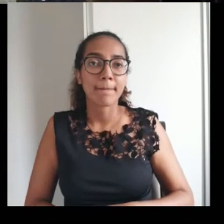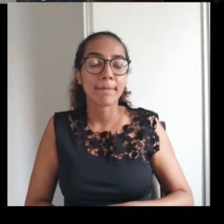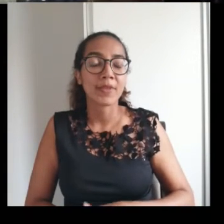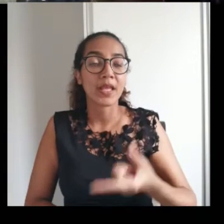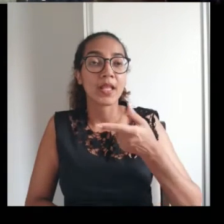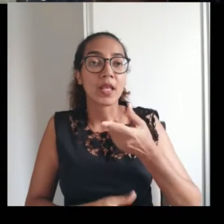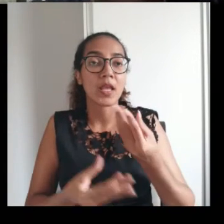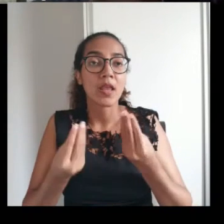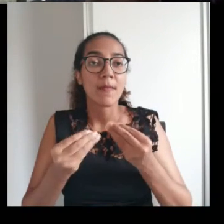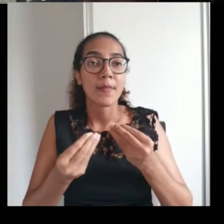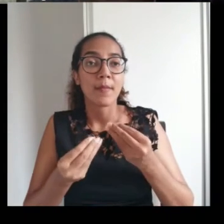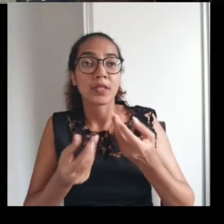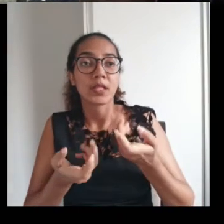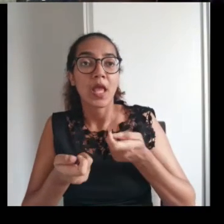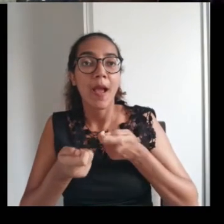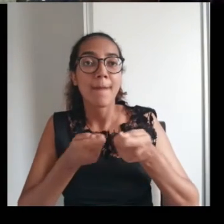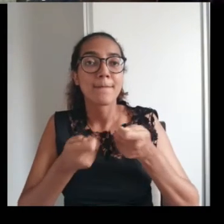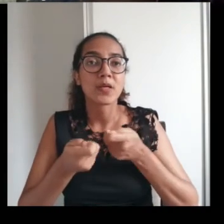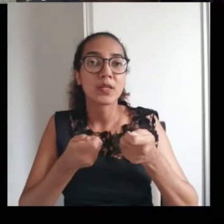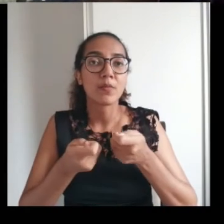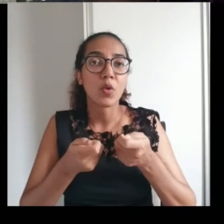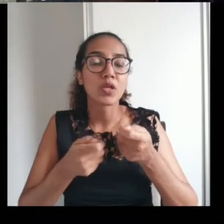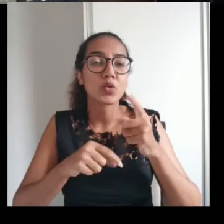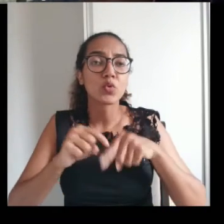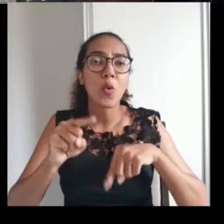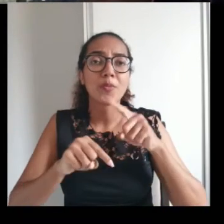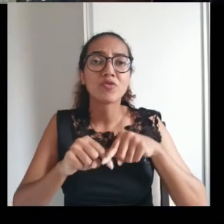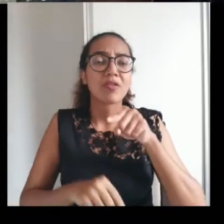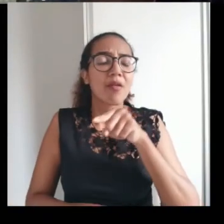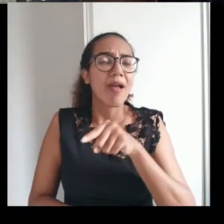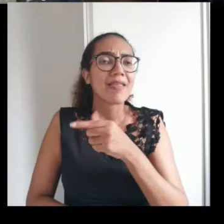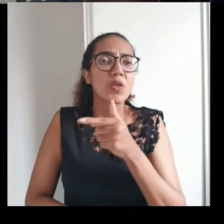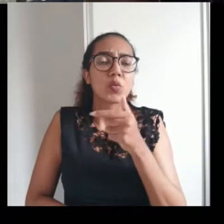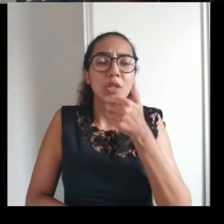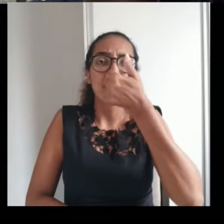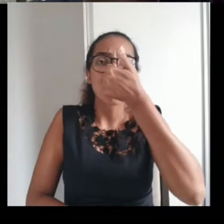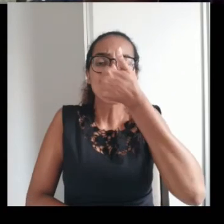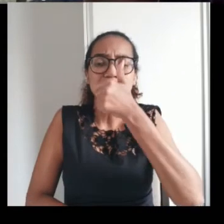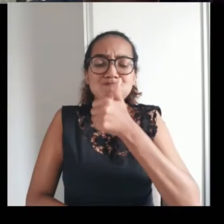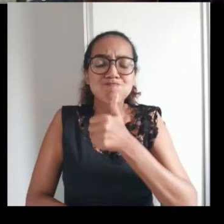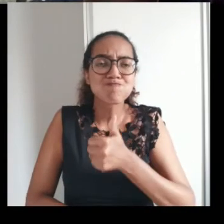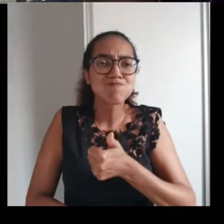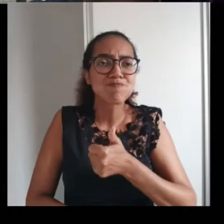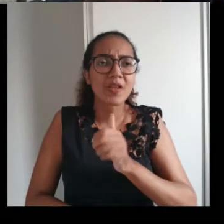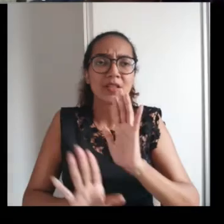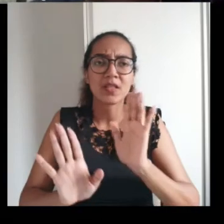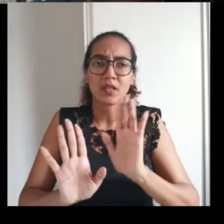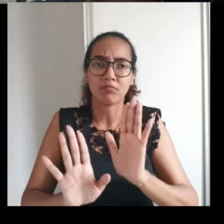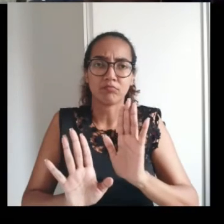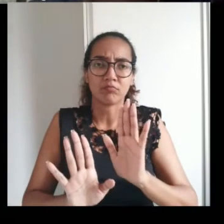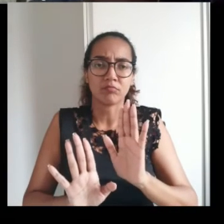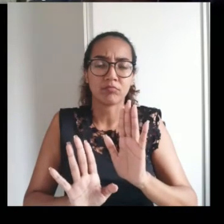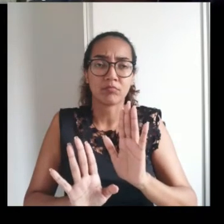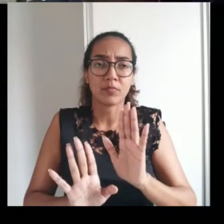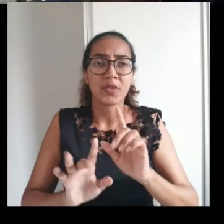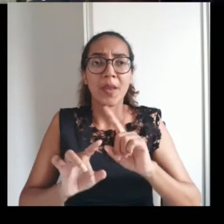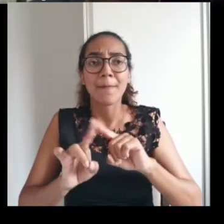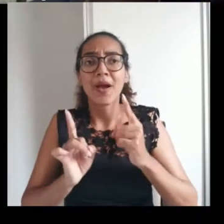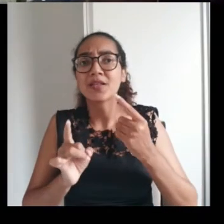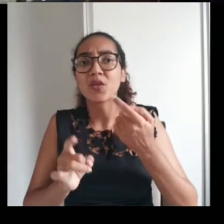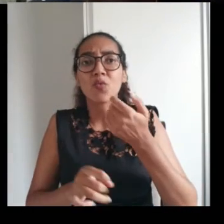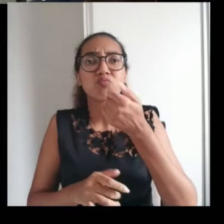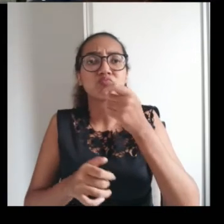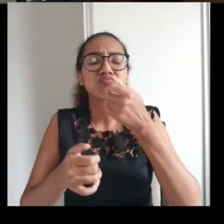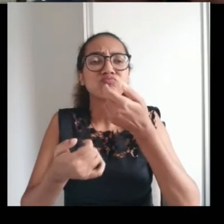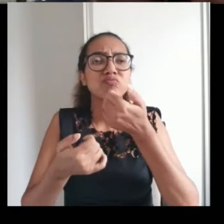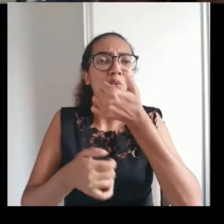faço quase verificação nenhuma, a não ser aquelas que são realmente de inconsistência, tá? Mas eu não faço verificação nenhuma do tipo,